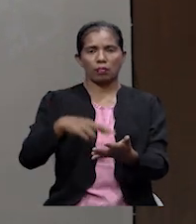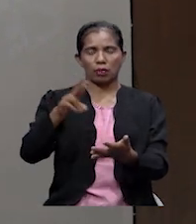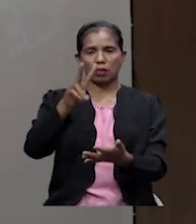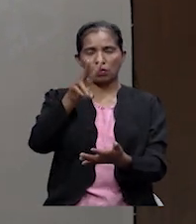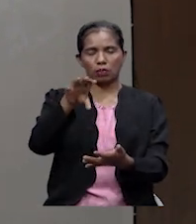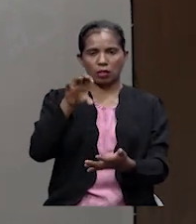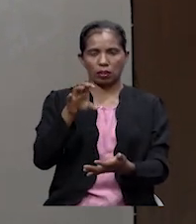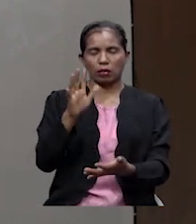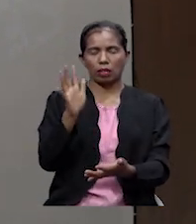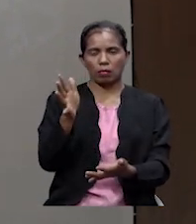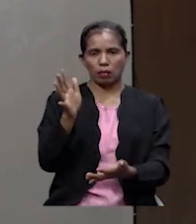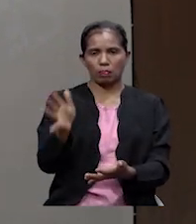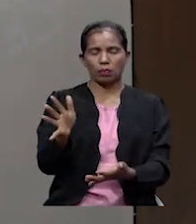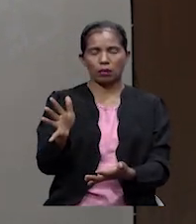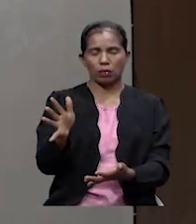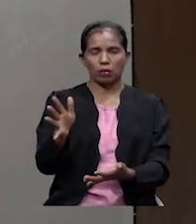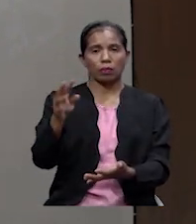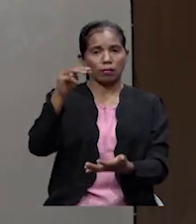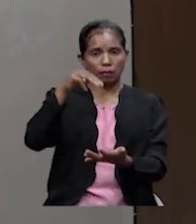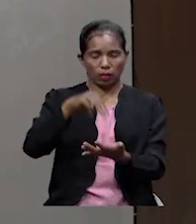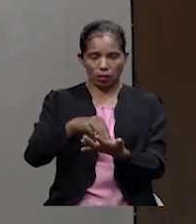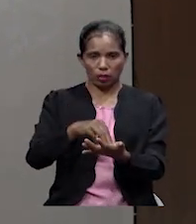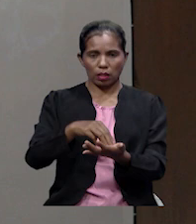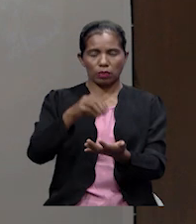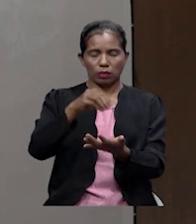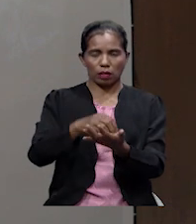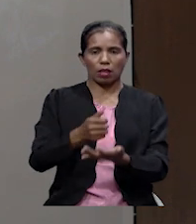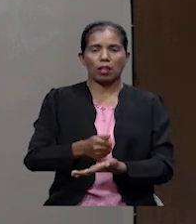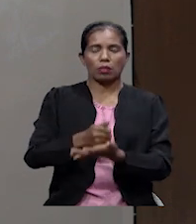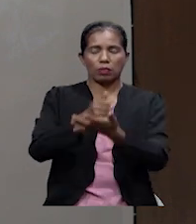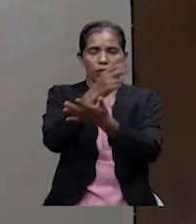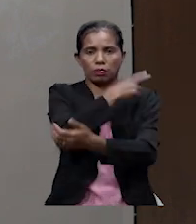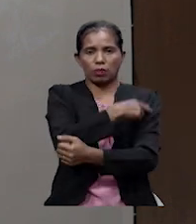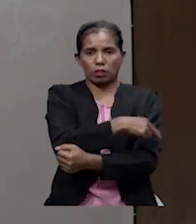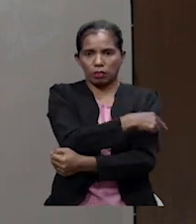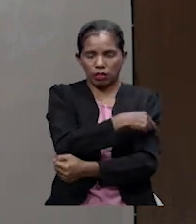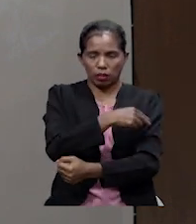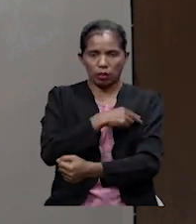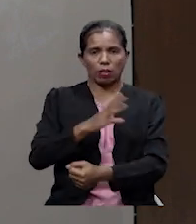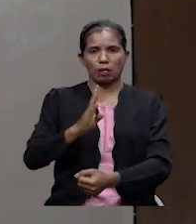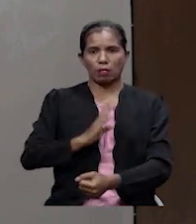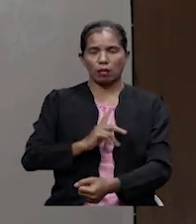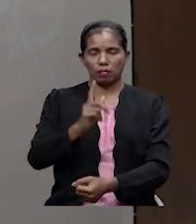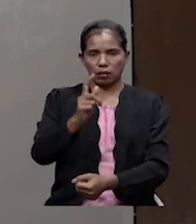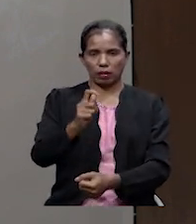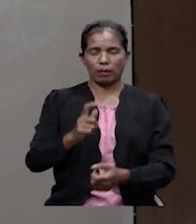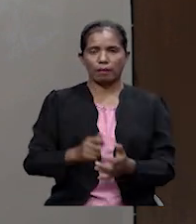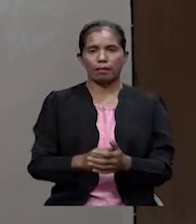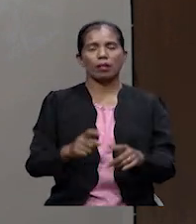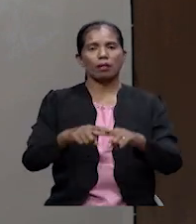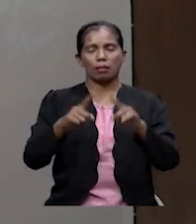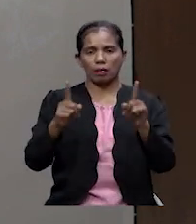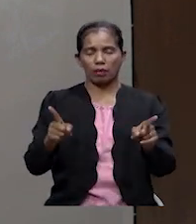258 mil nebe makato aloka e apoio ba clínica bairro Pite. Mas de